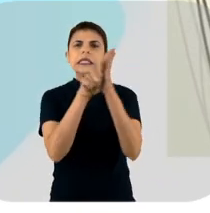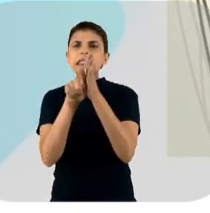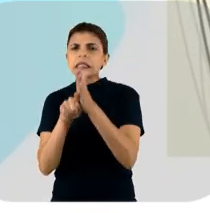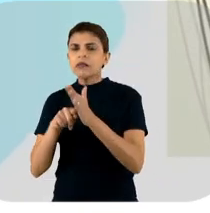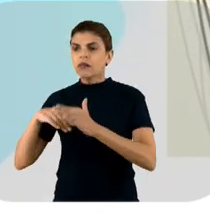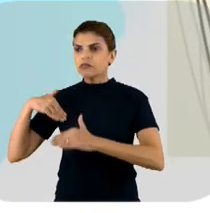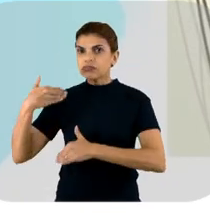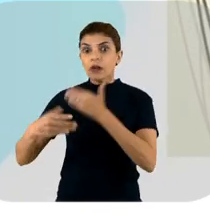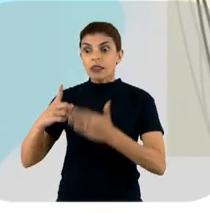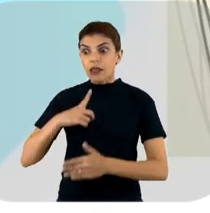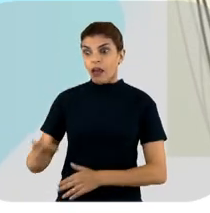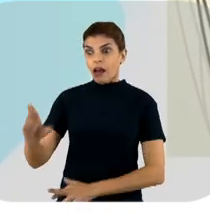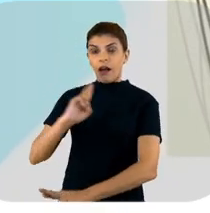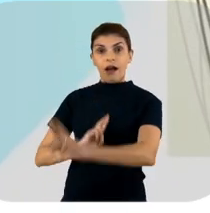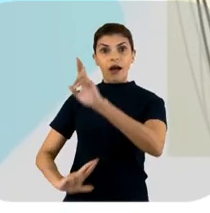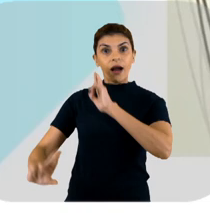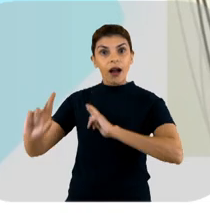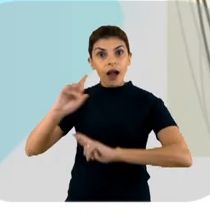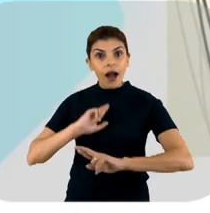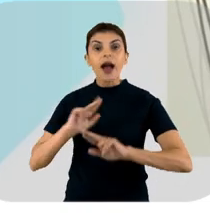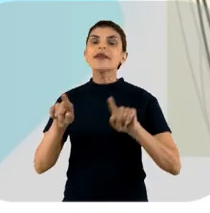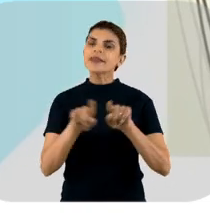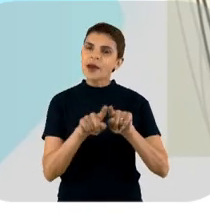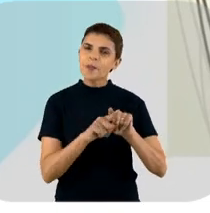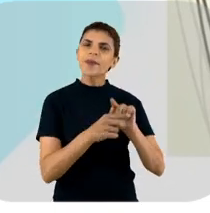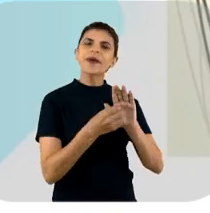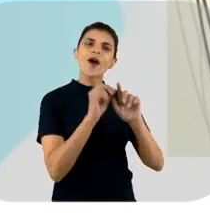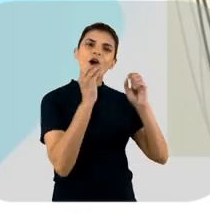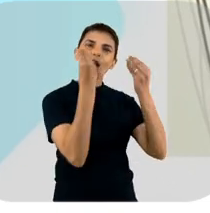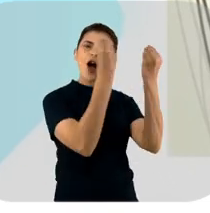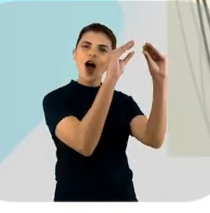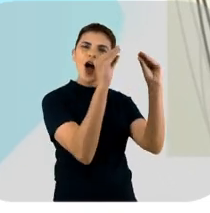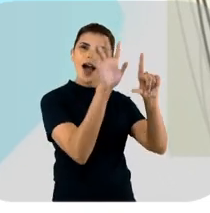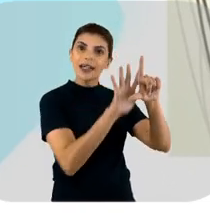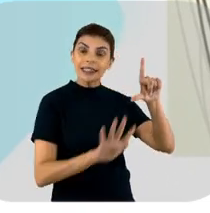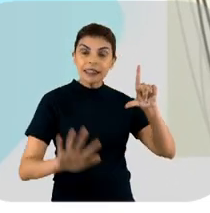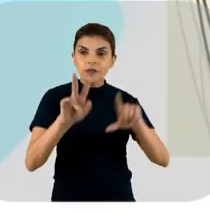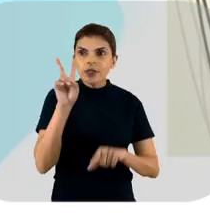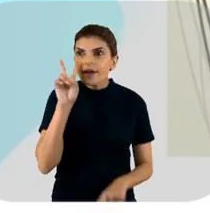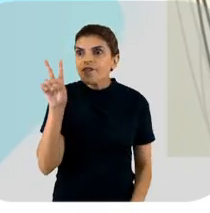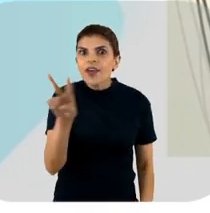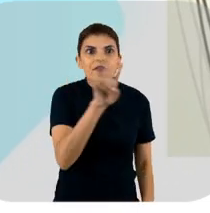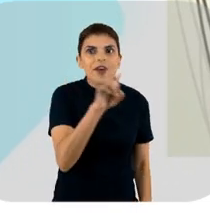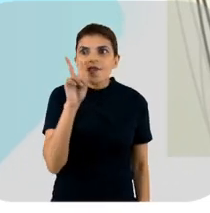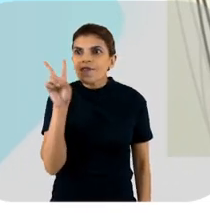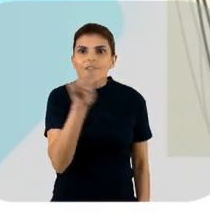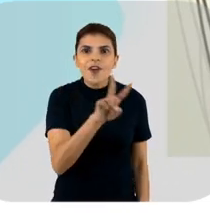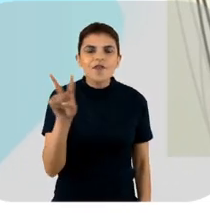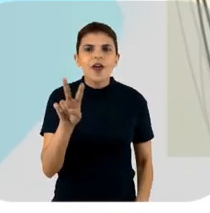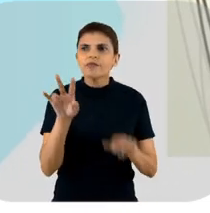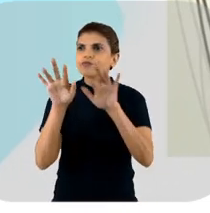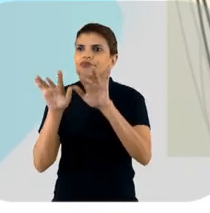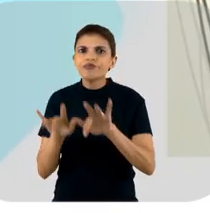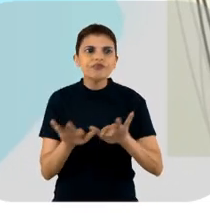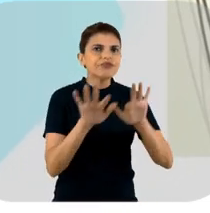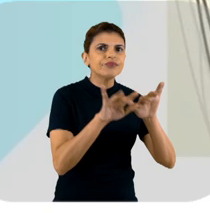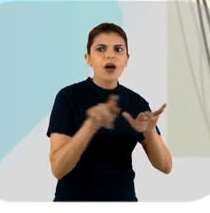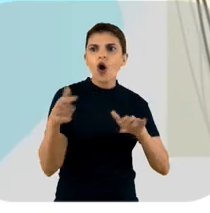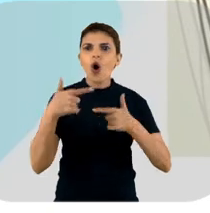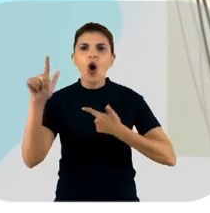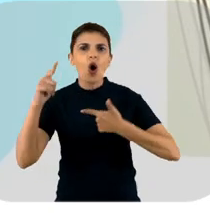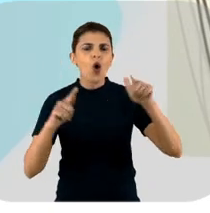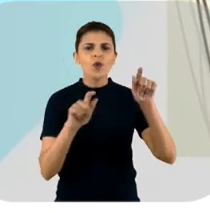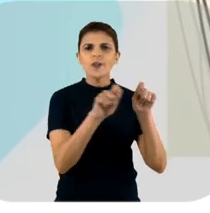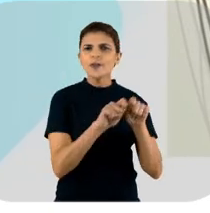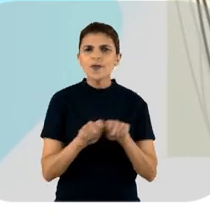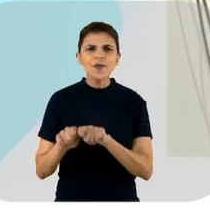medida que tem as respostas, eles vão colocando isso na tela, e você vai vendo em tempo real, todo mundo vai vendo o que